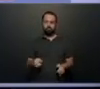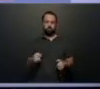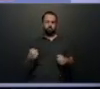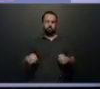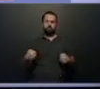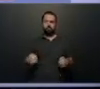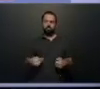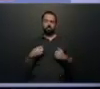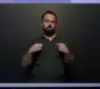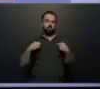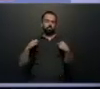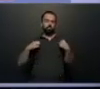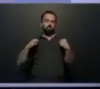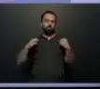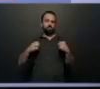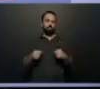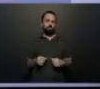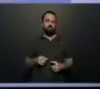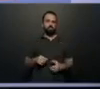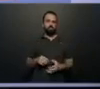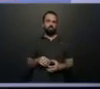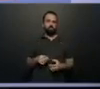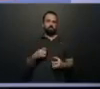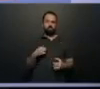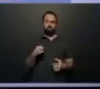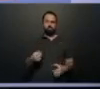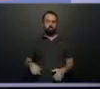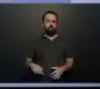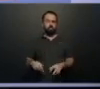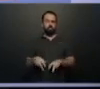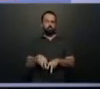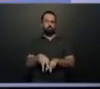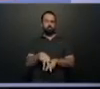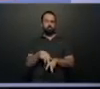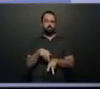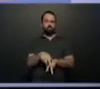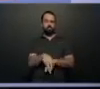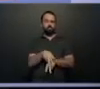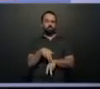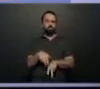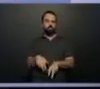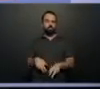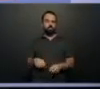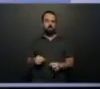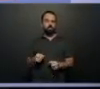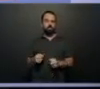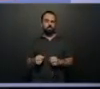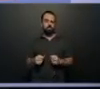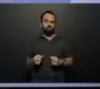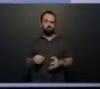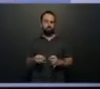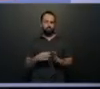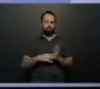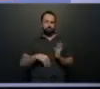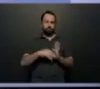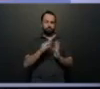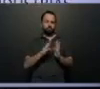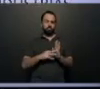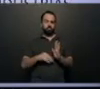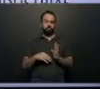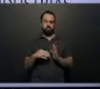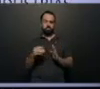As roupas, os produtos, a camiseta, são todos produzidos com tintas, tecidos sintéticos,